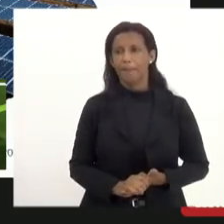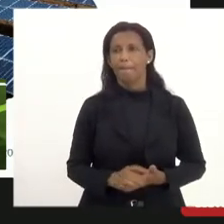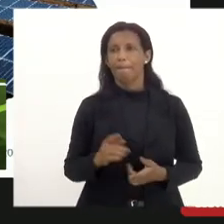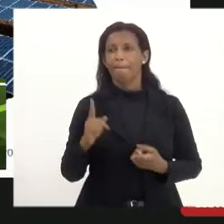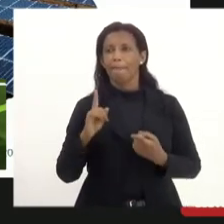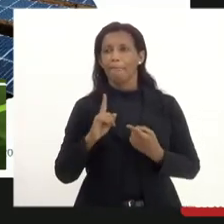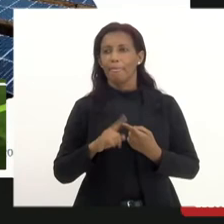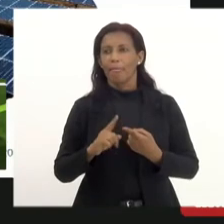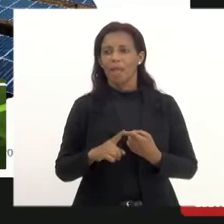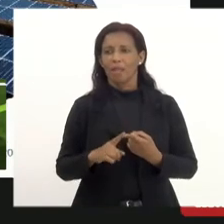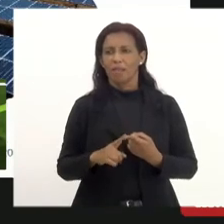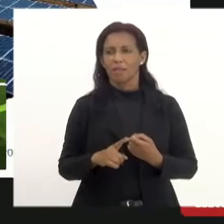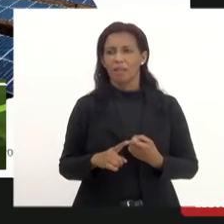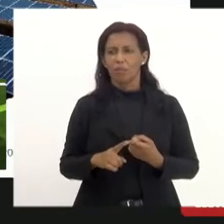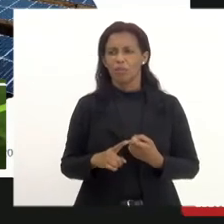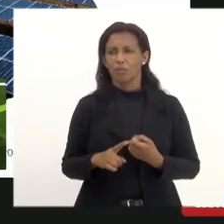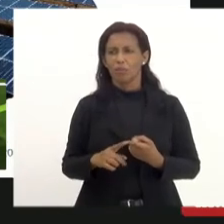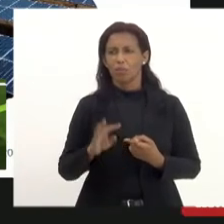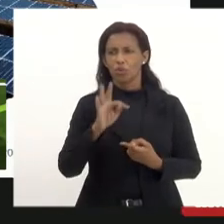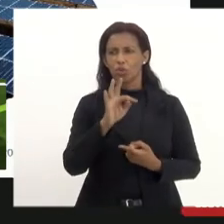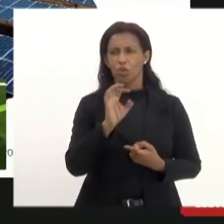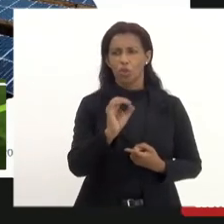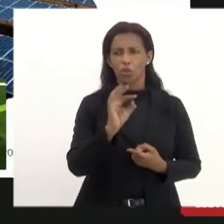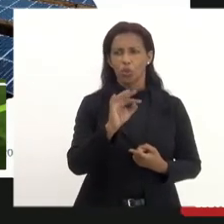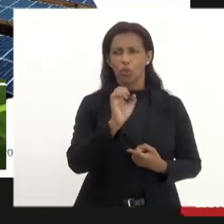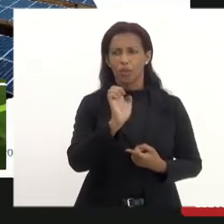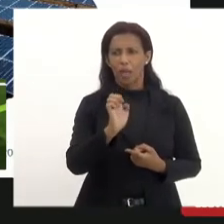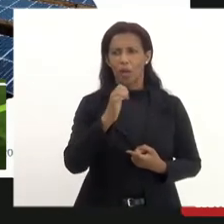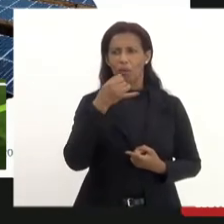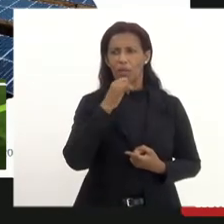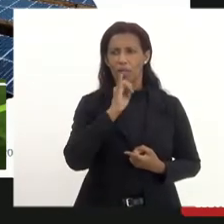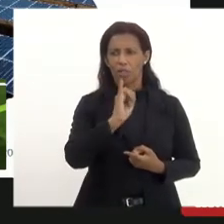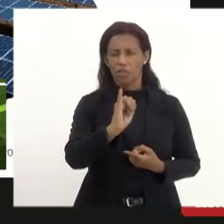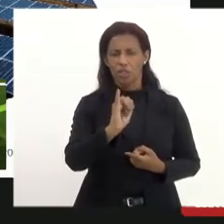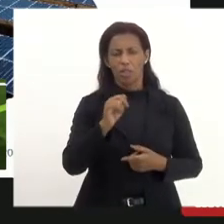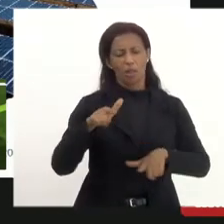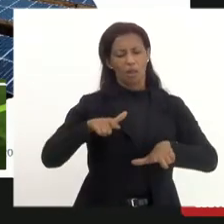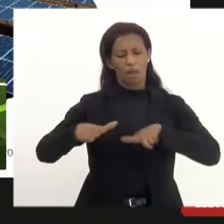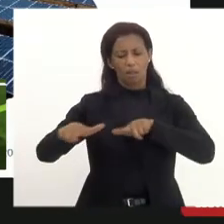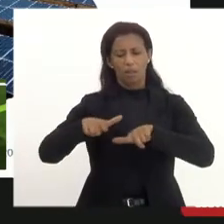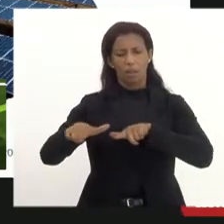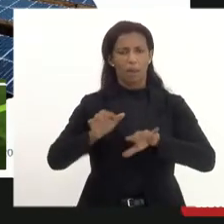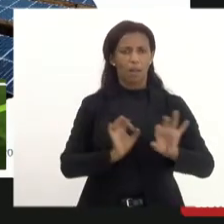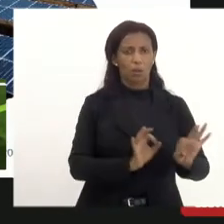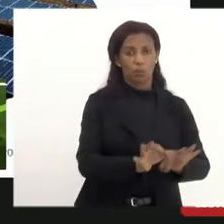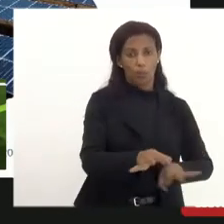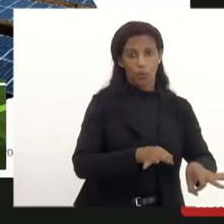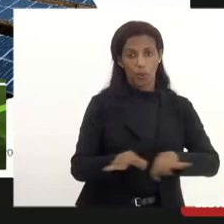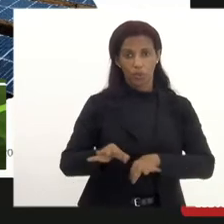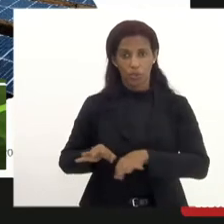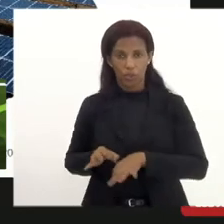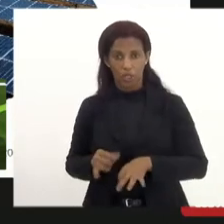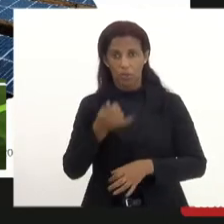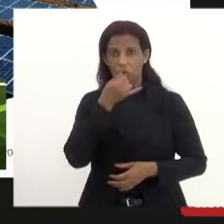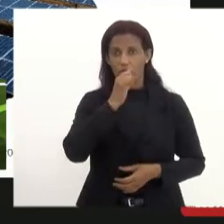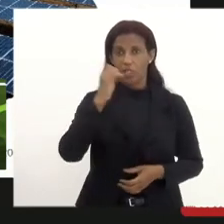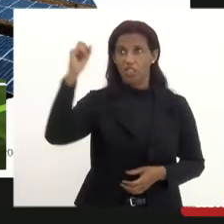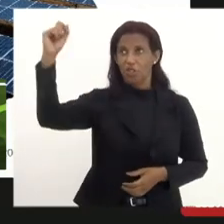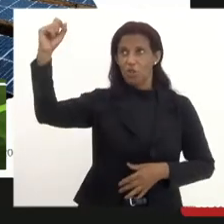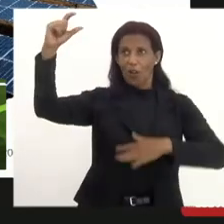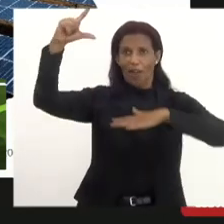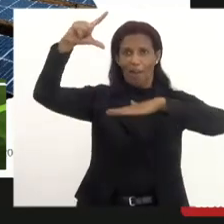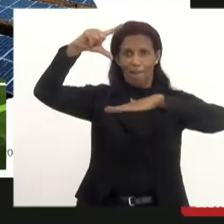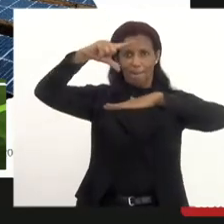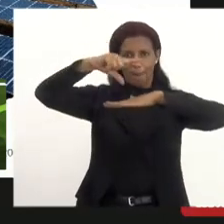Brasil é a empresa que se dedica aos projetos de energia solar